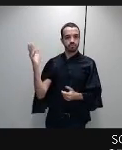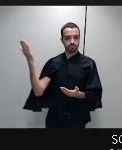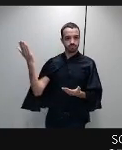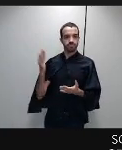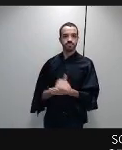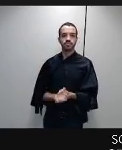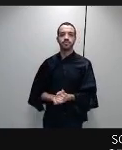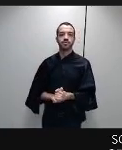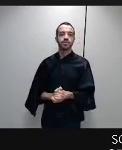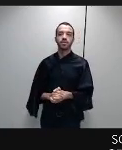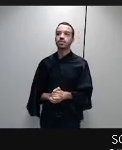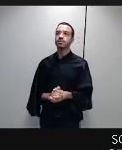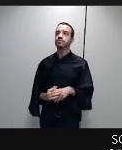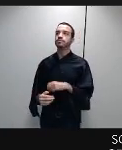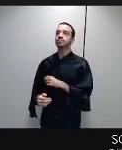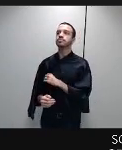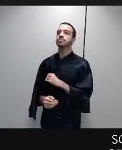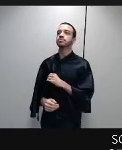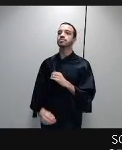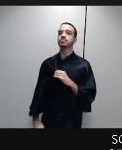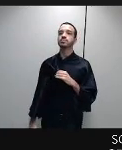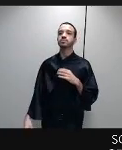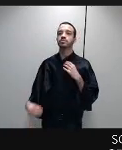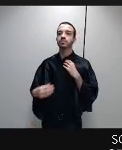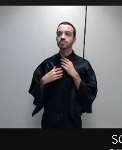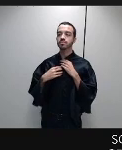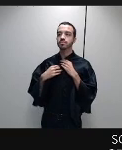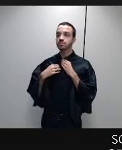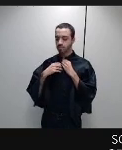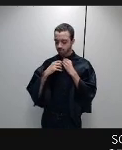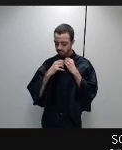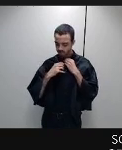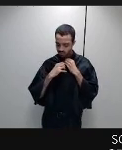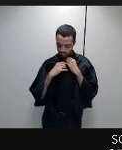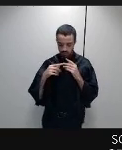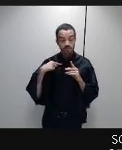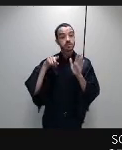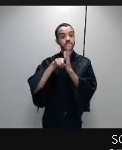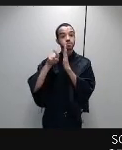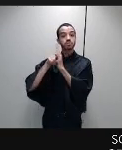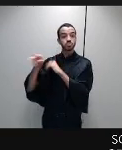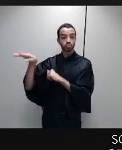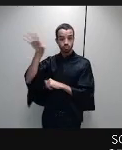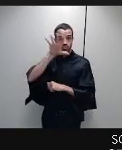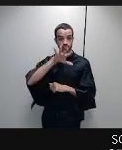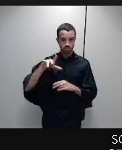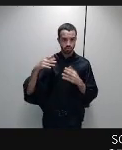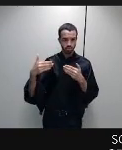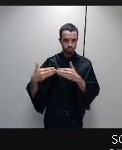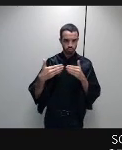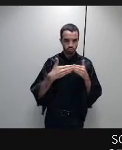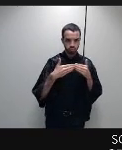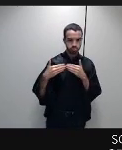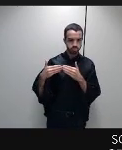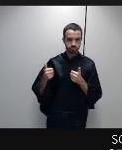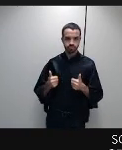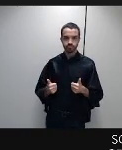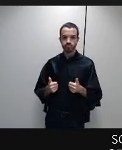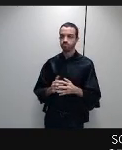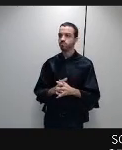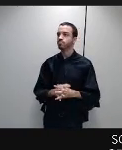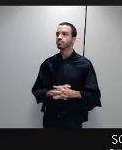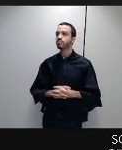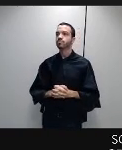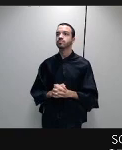eu indago aos meus é municipais que estão todos de acordo a combinação no bujão questão de